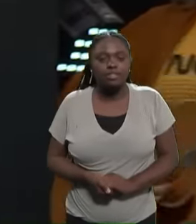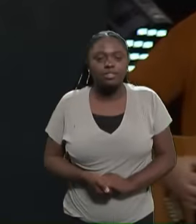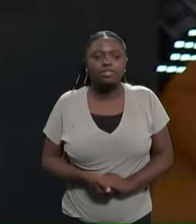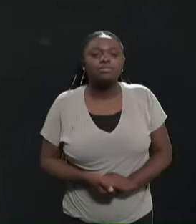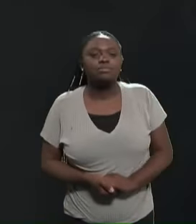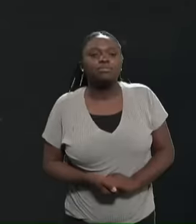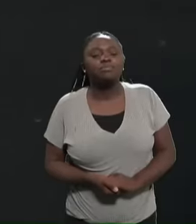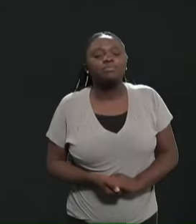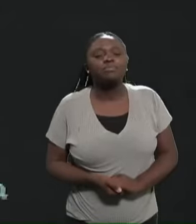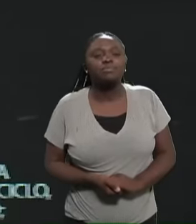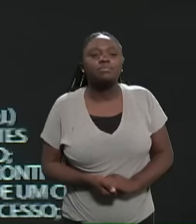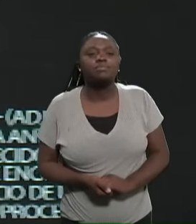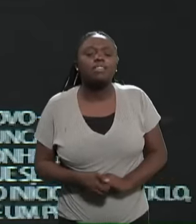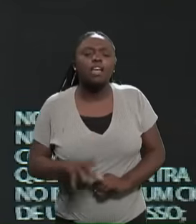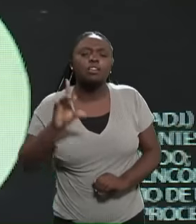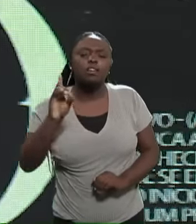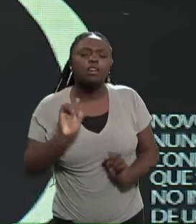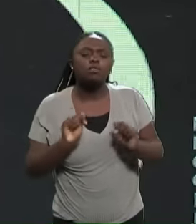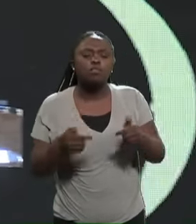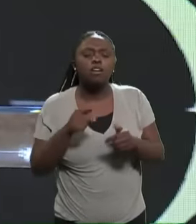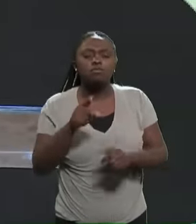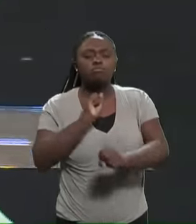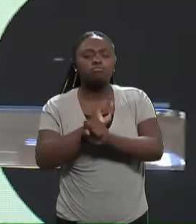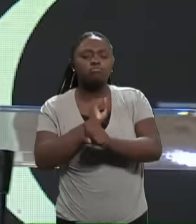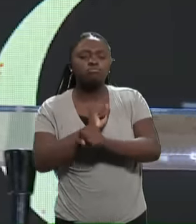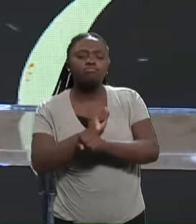Deus não te faz esperar